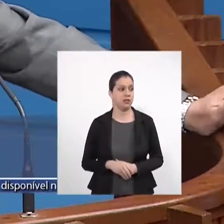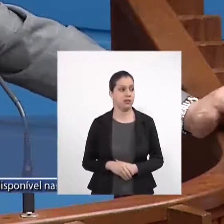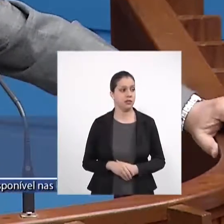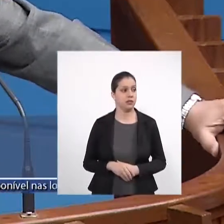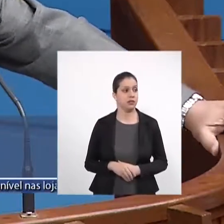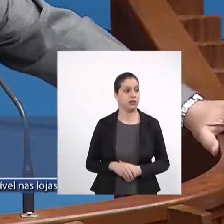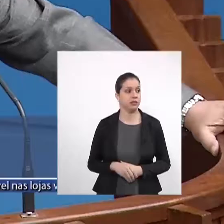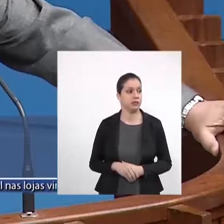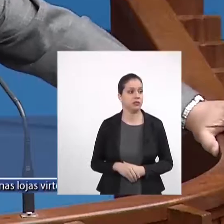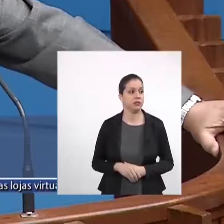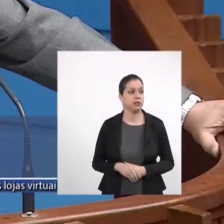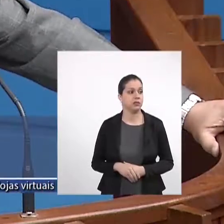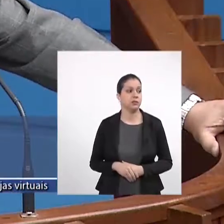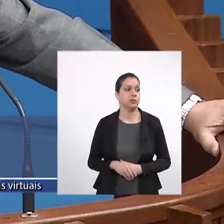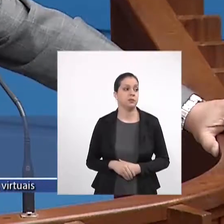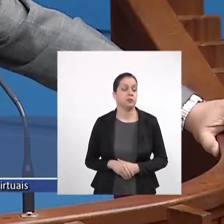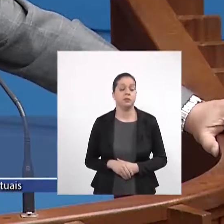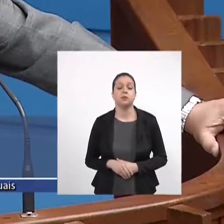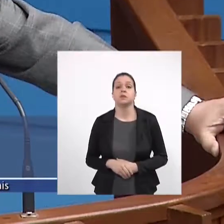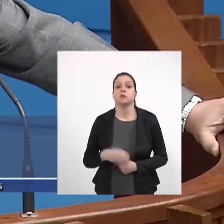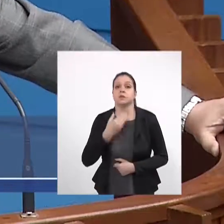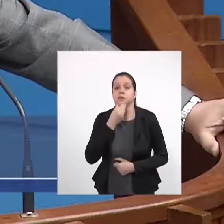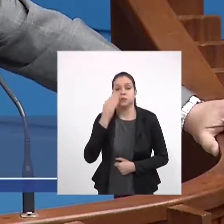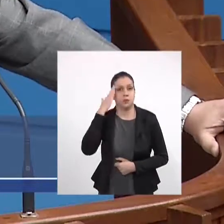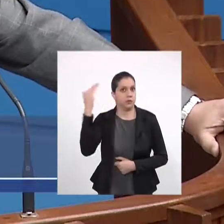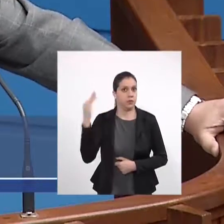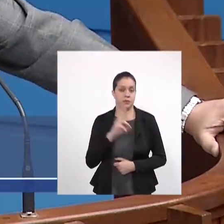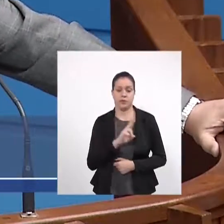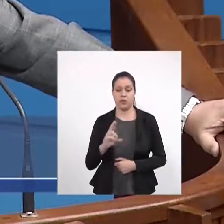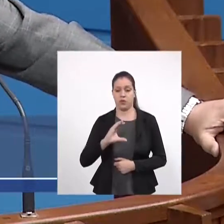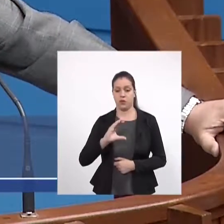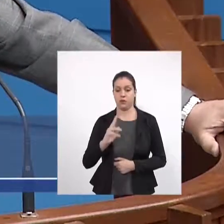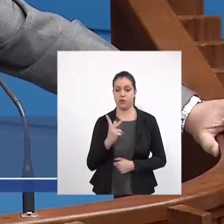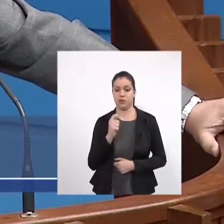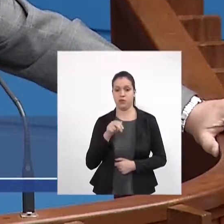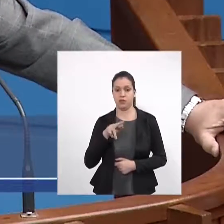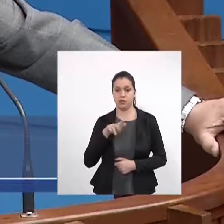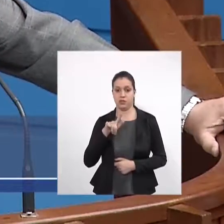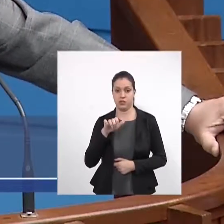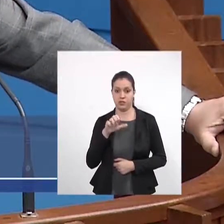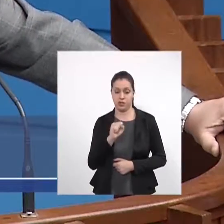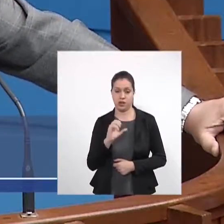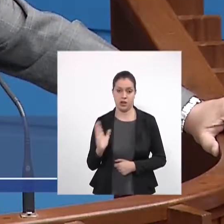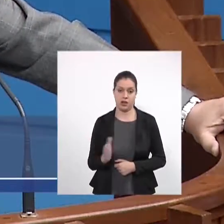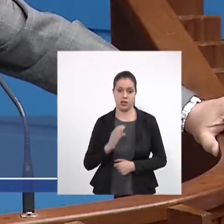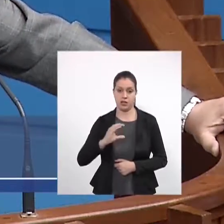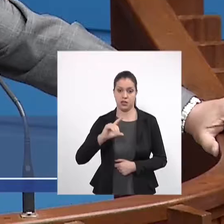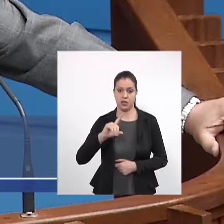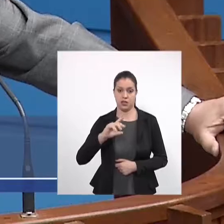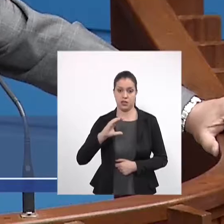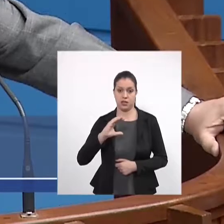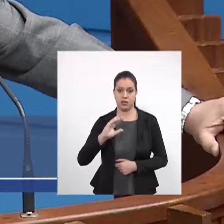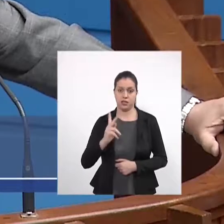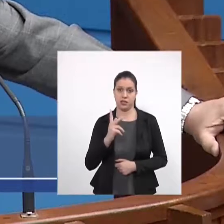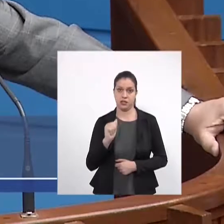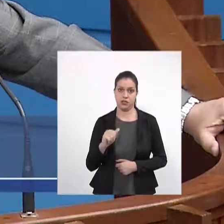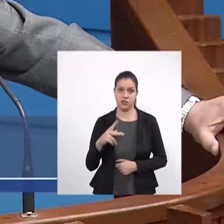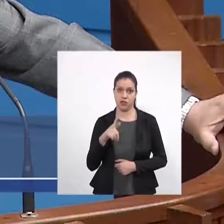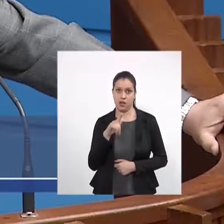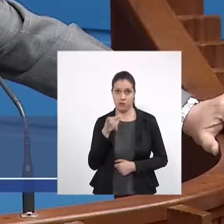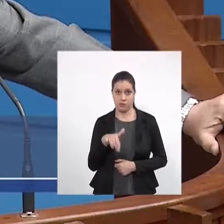O grande Charles Chaplin dirigiu um filme do gênero comédia